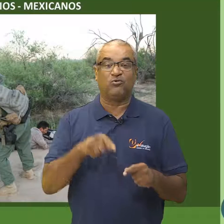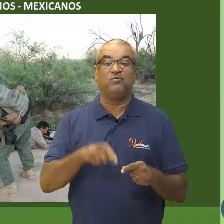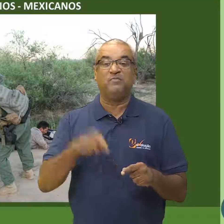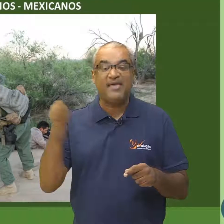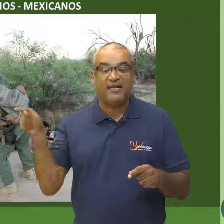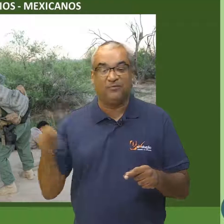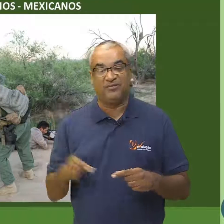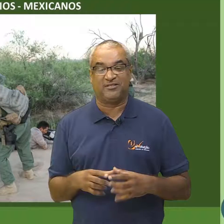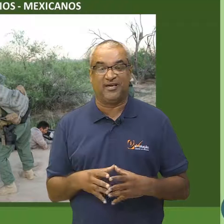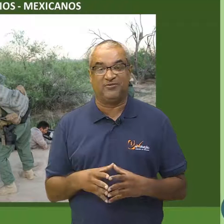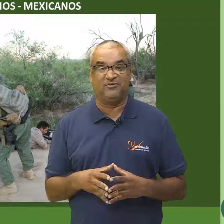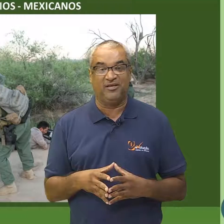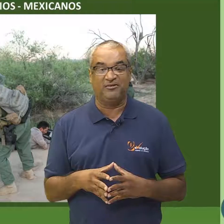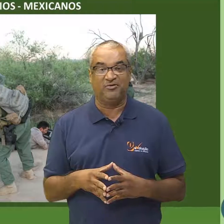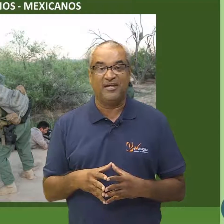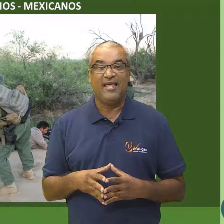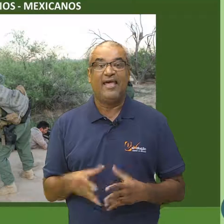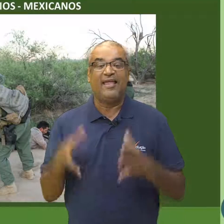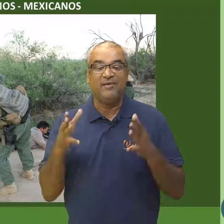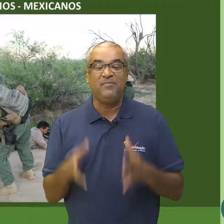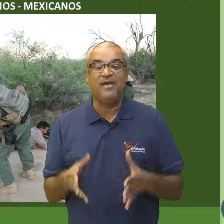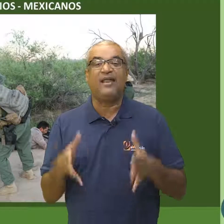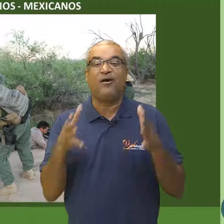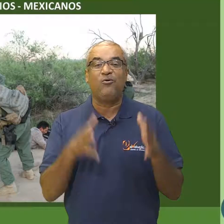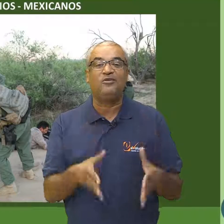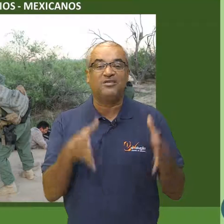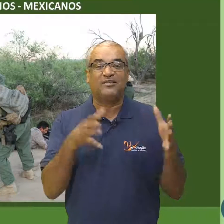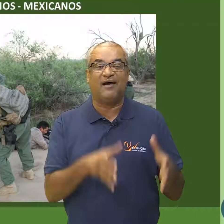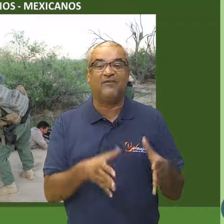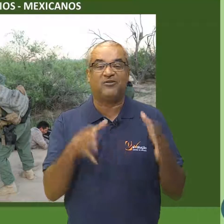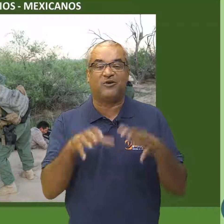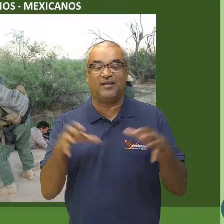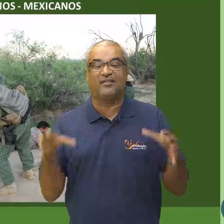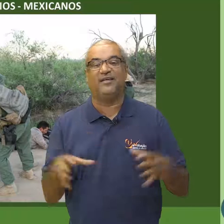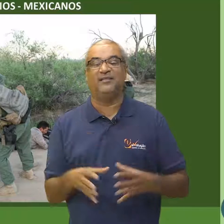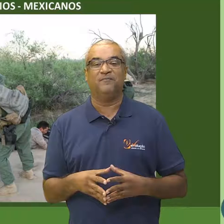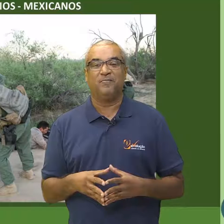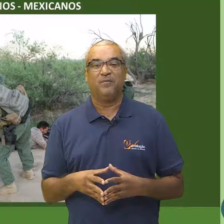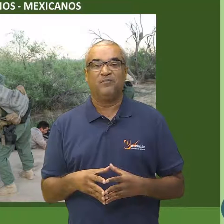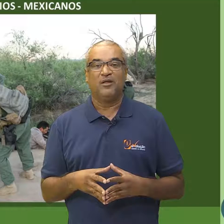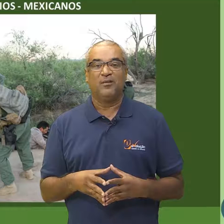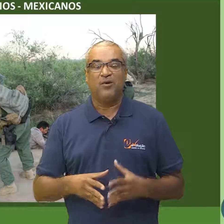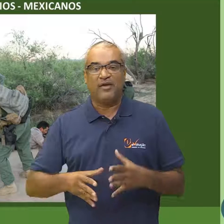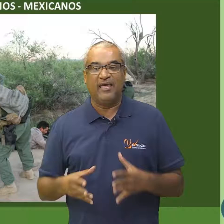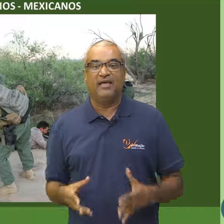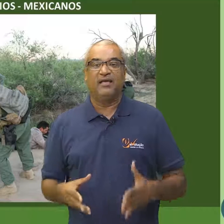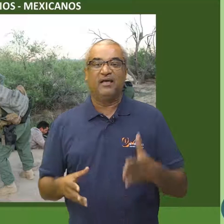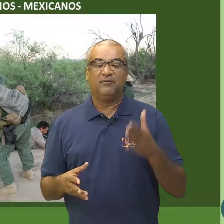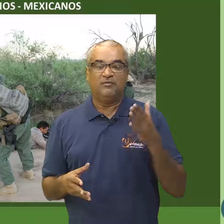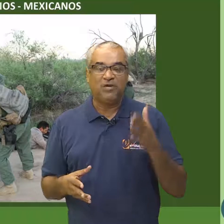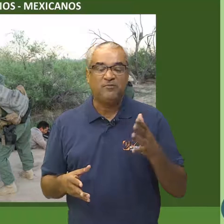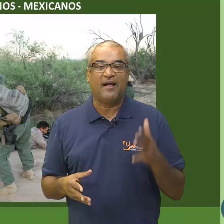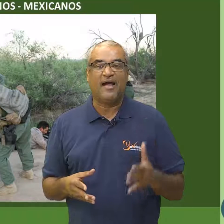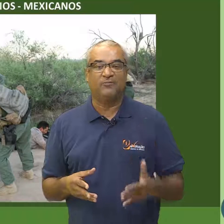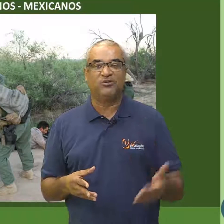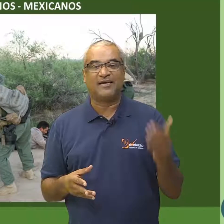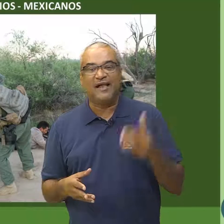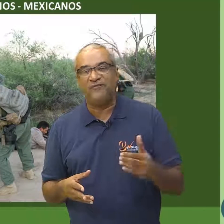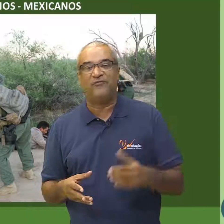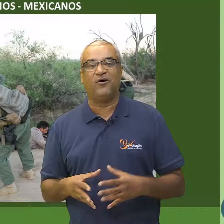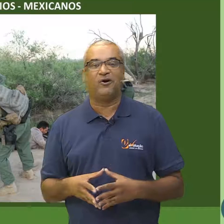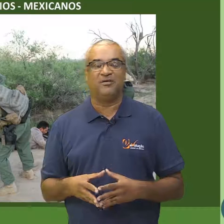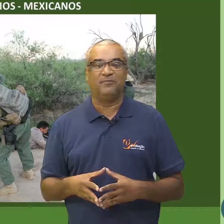mexicano, quando migra para os Estados Unidos, ele migra onde estava a história dele. Por quê? Se nós